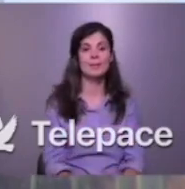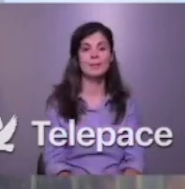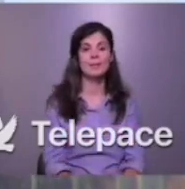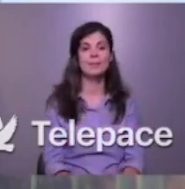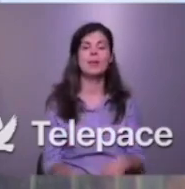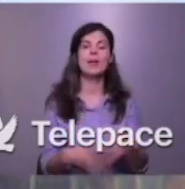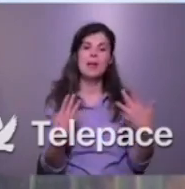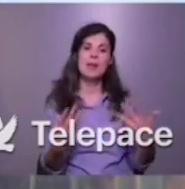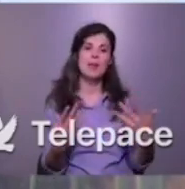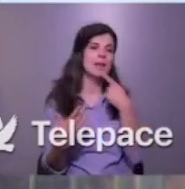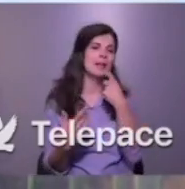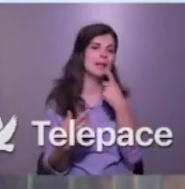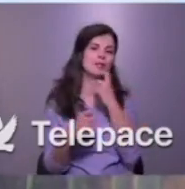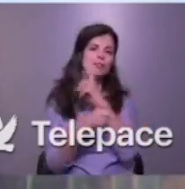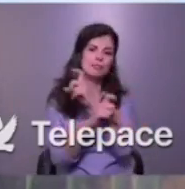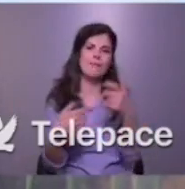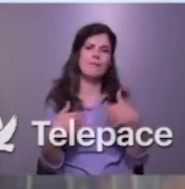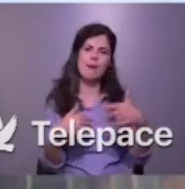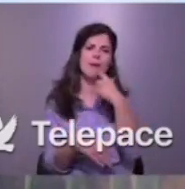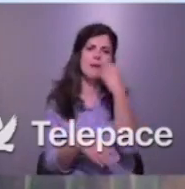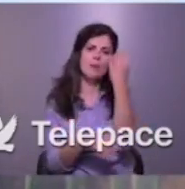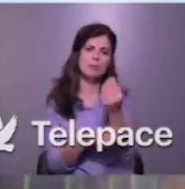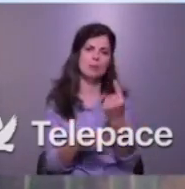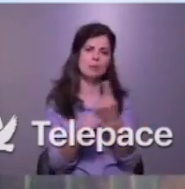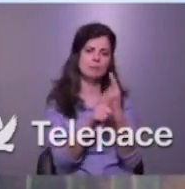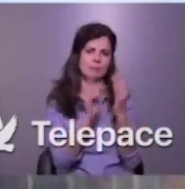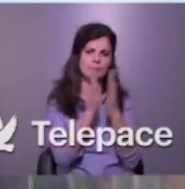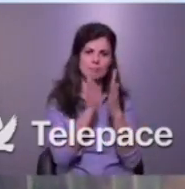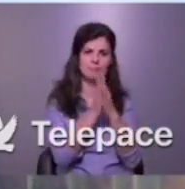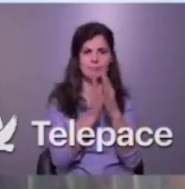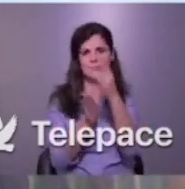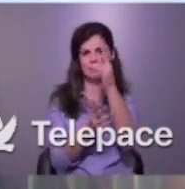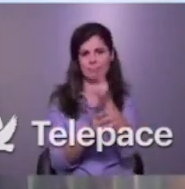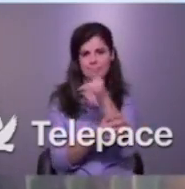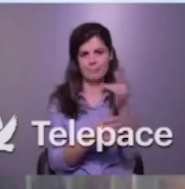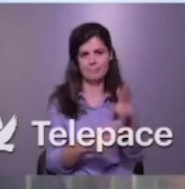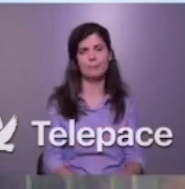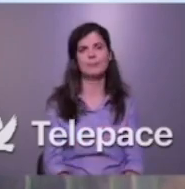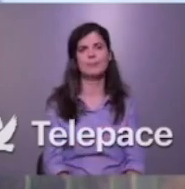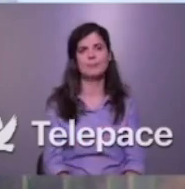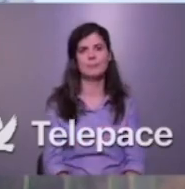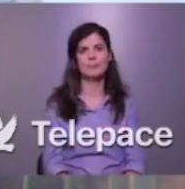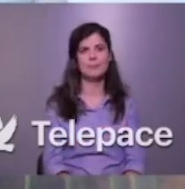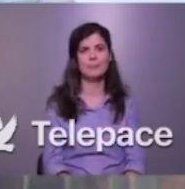I will now bless the religious objects that you may have with you.